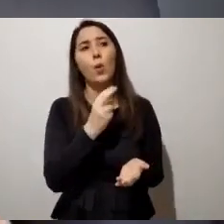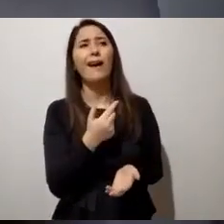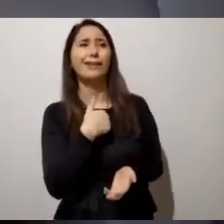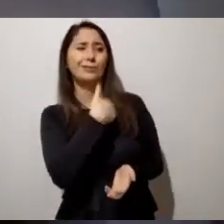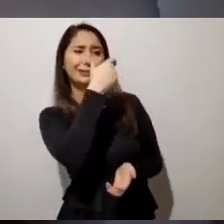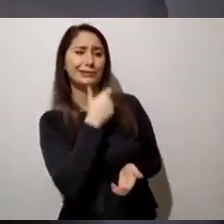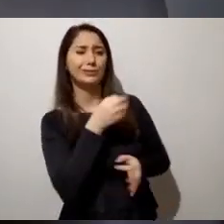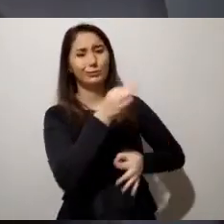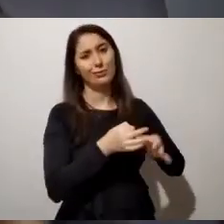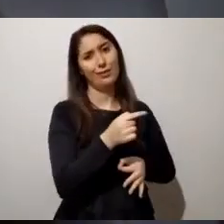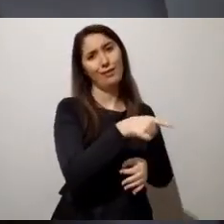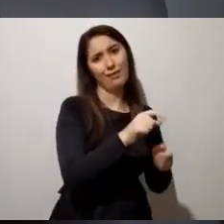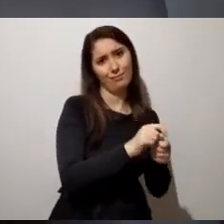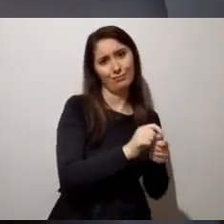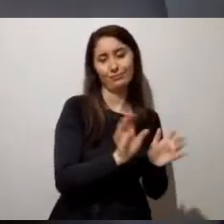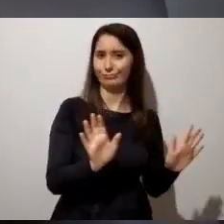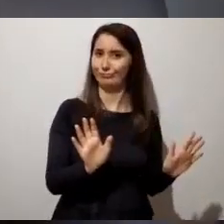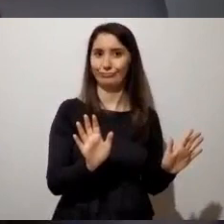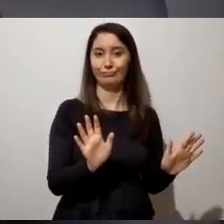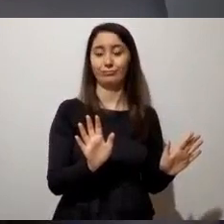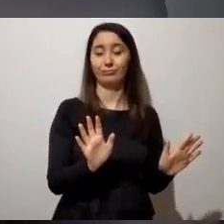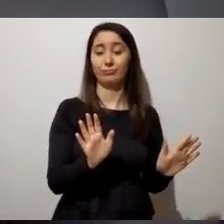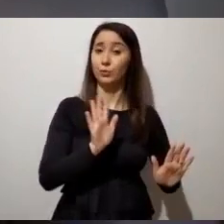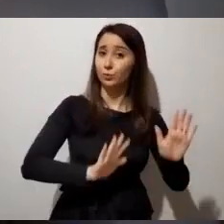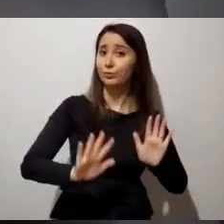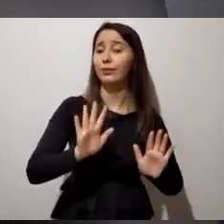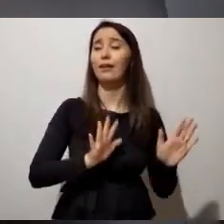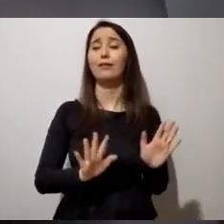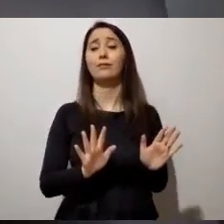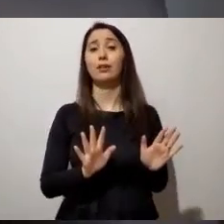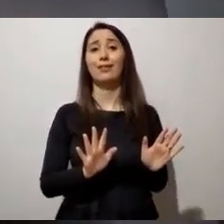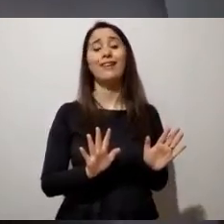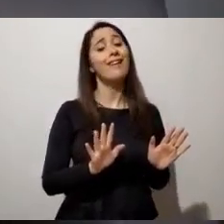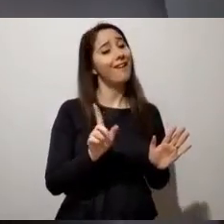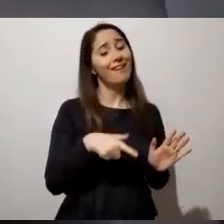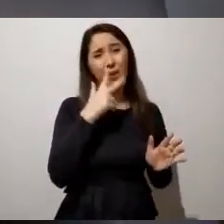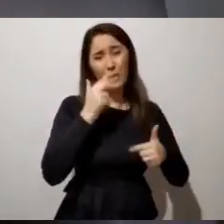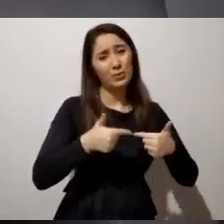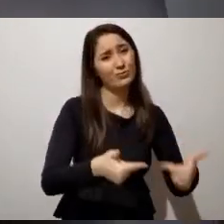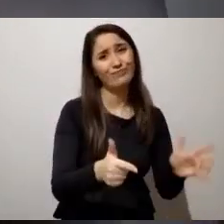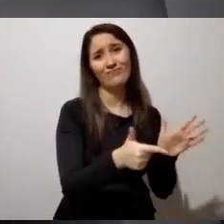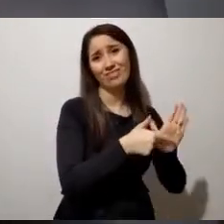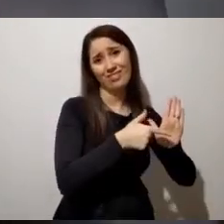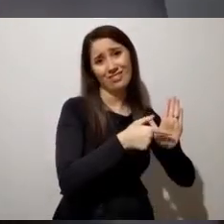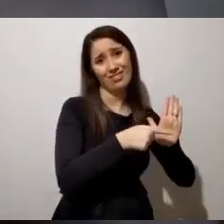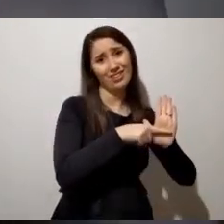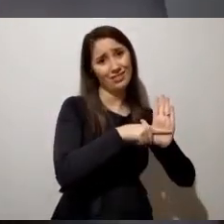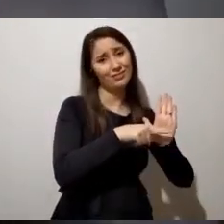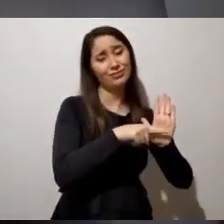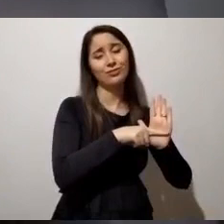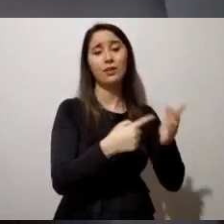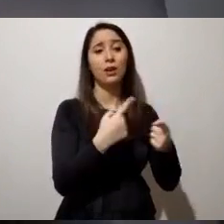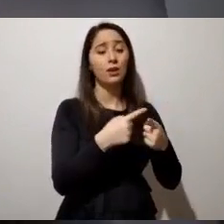está fazendo. E essa atitude também é uma atitude negativa, porque toda vez que você foca a sua